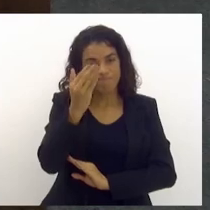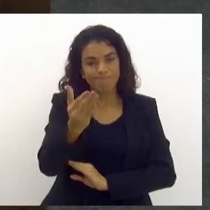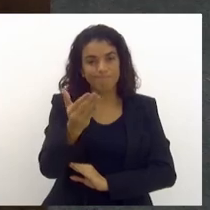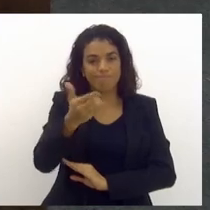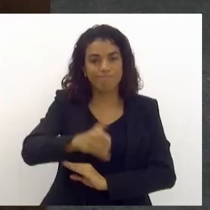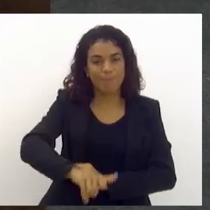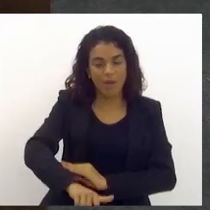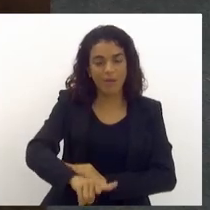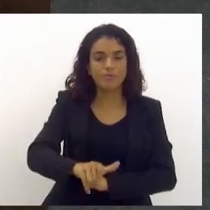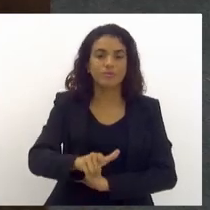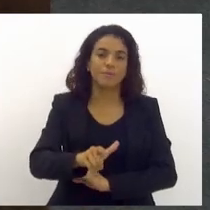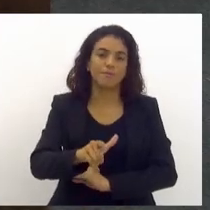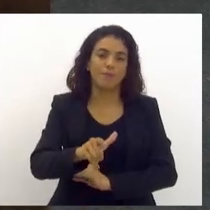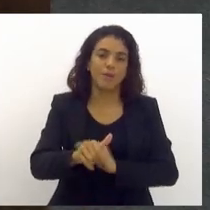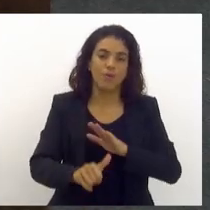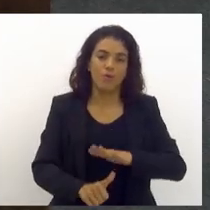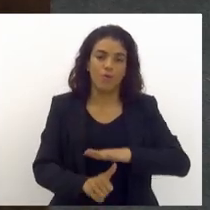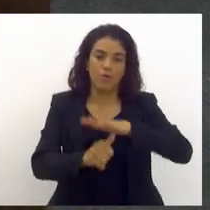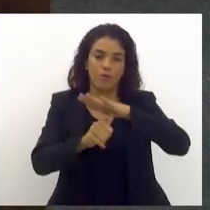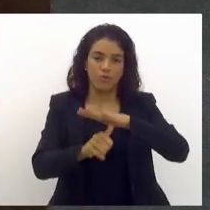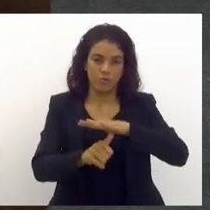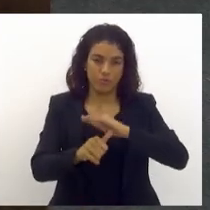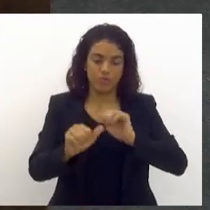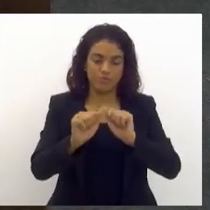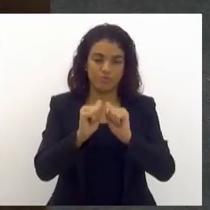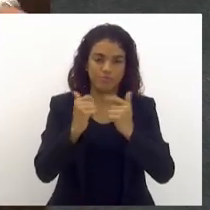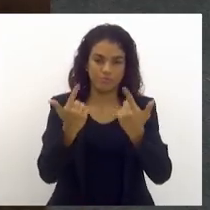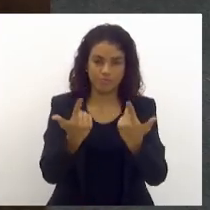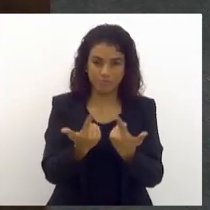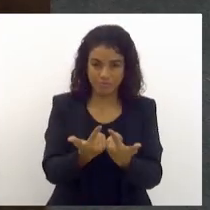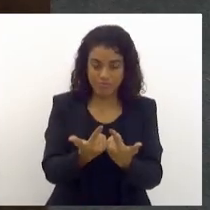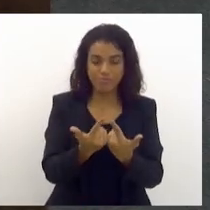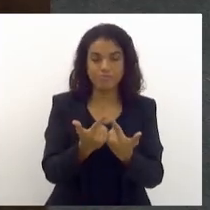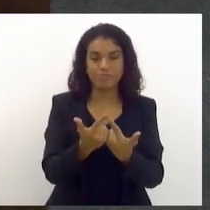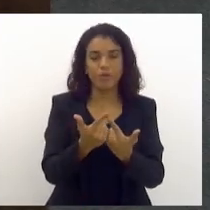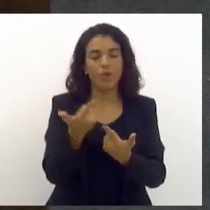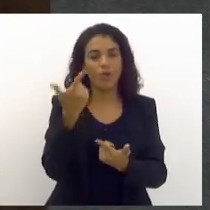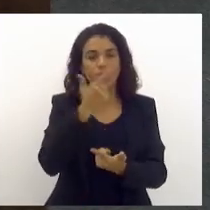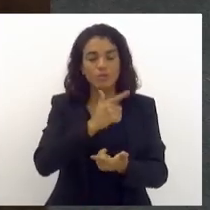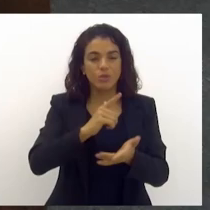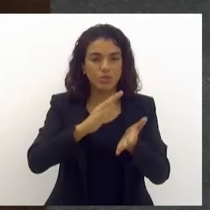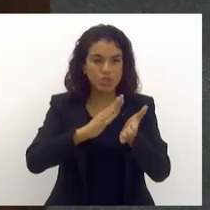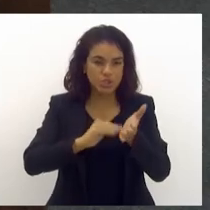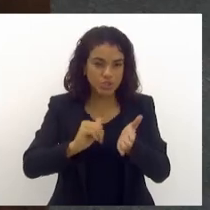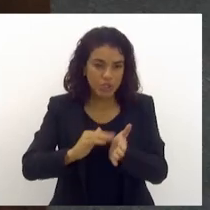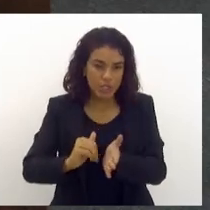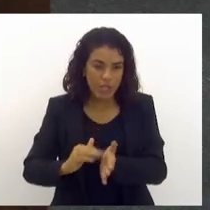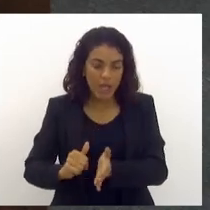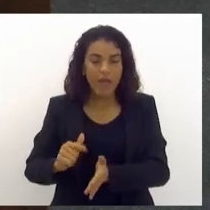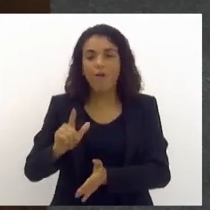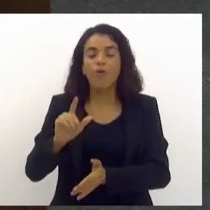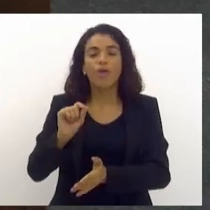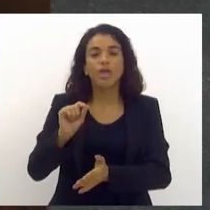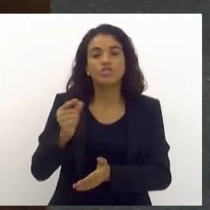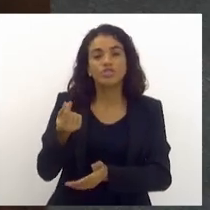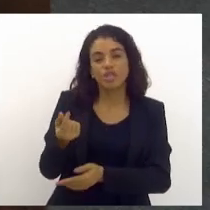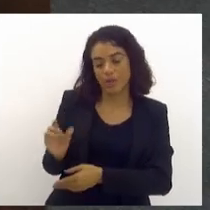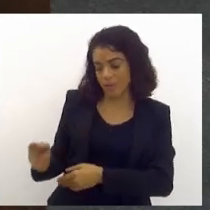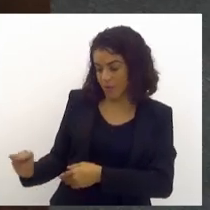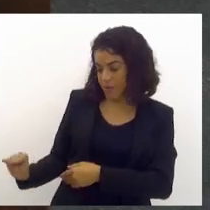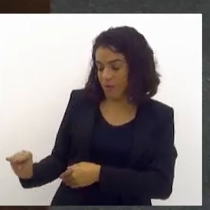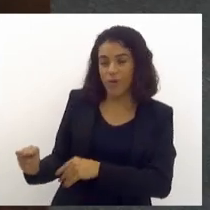uma vez ao condutor da Assembleia Legislativa que conseguiu retirar vários fundos garantidores